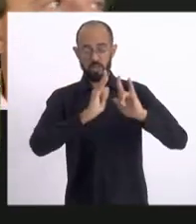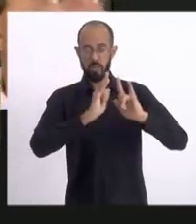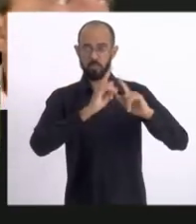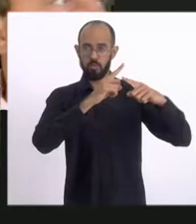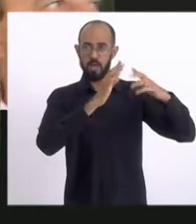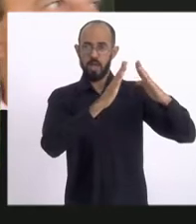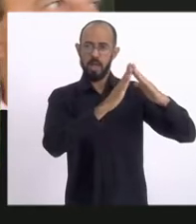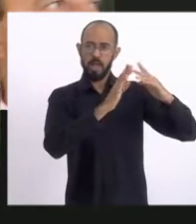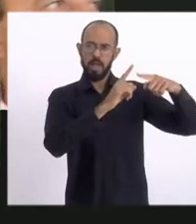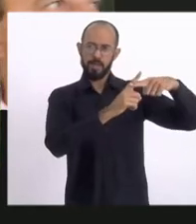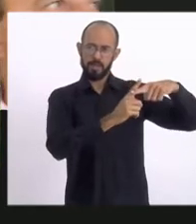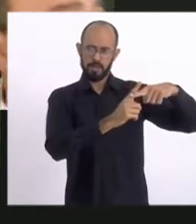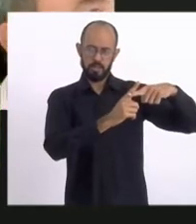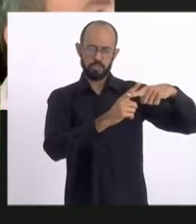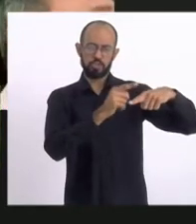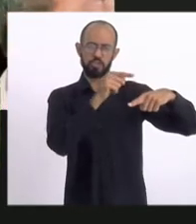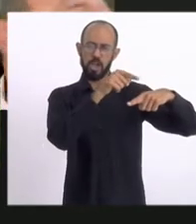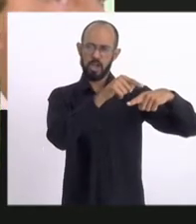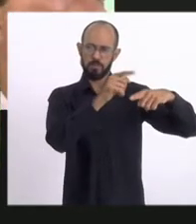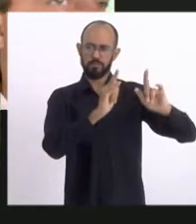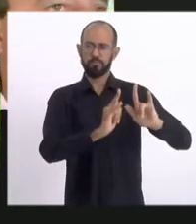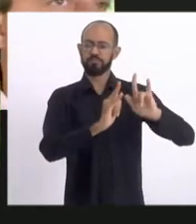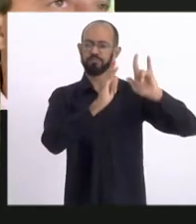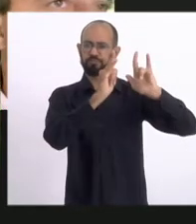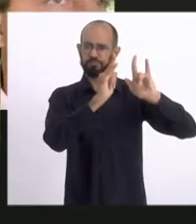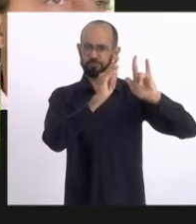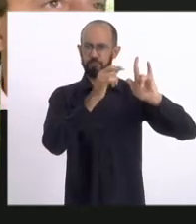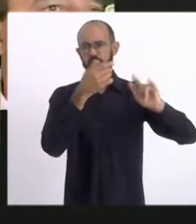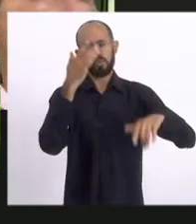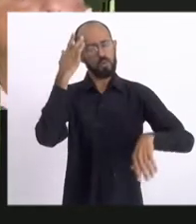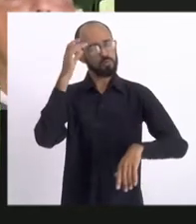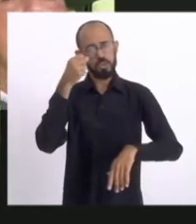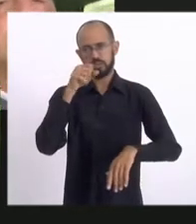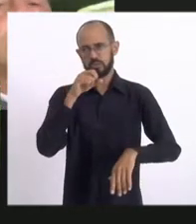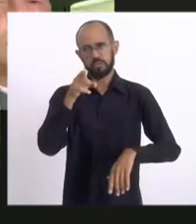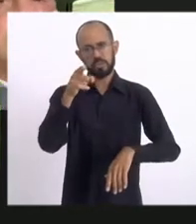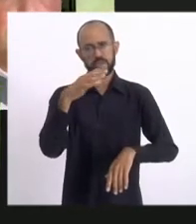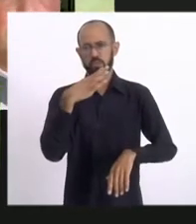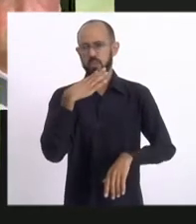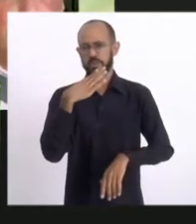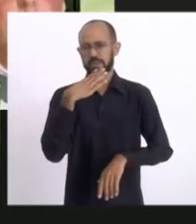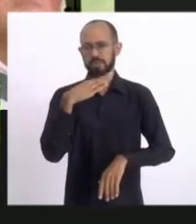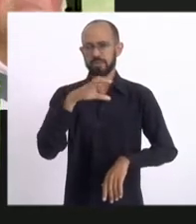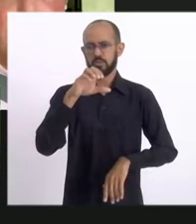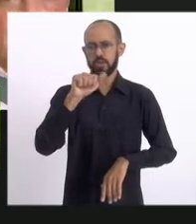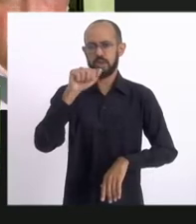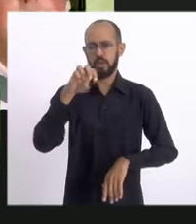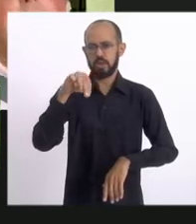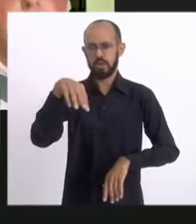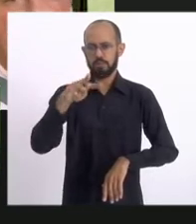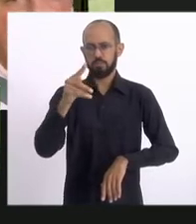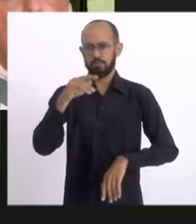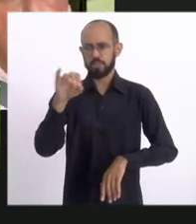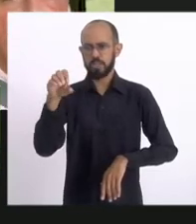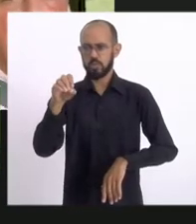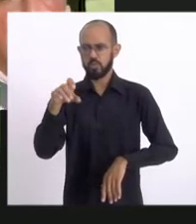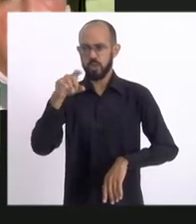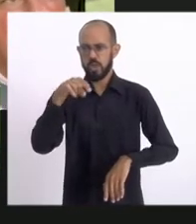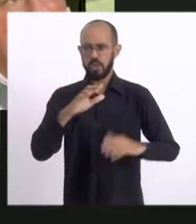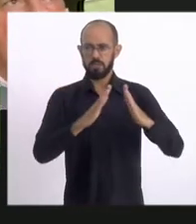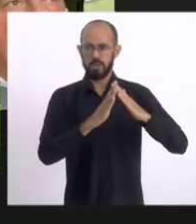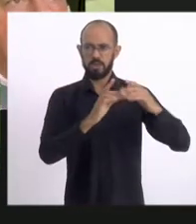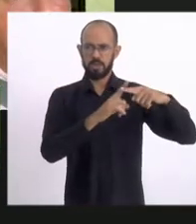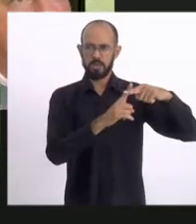que é um templo, não sei se os senhores conhecem, né, ali no Campinho, é um templo bem antigo, né,